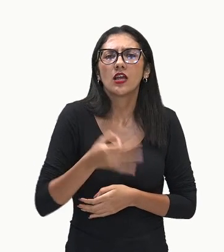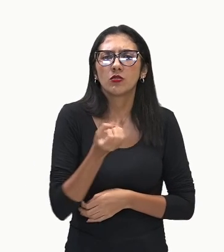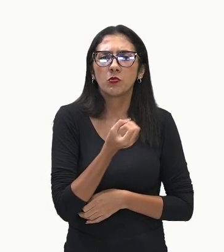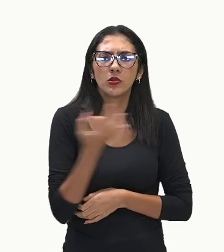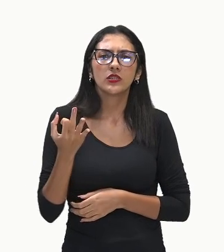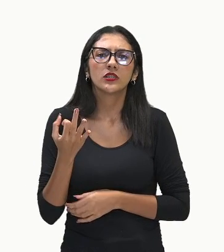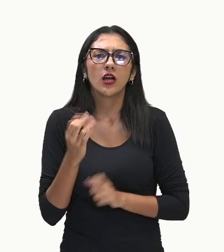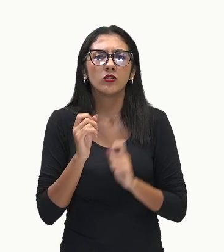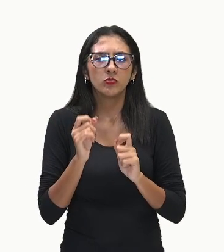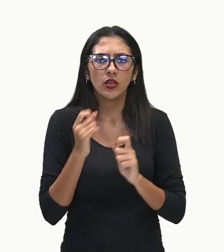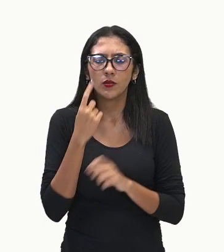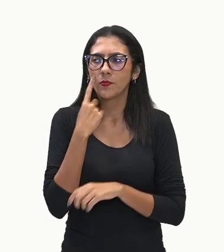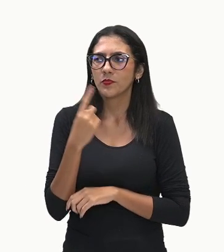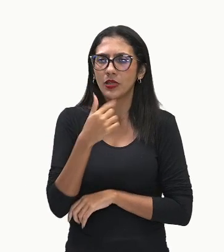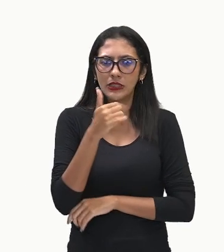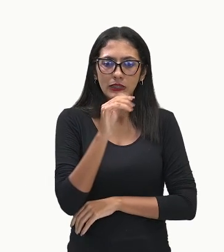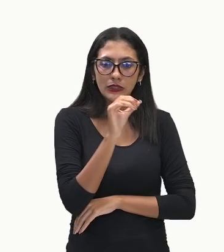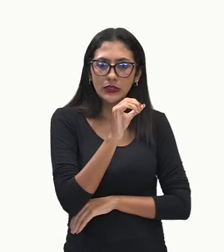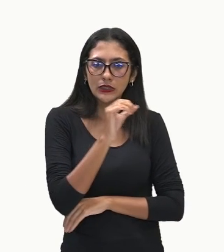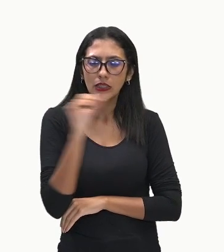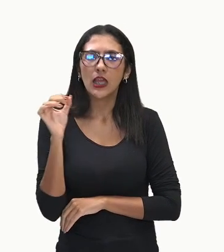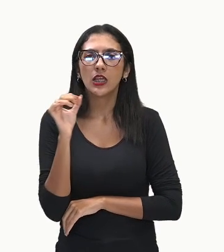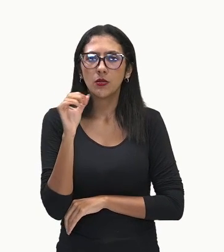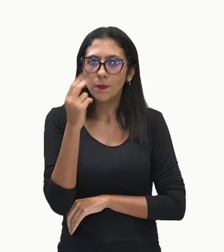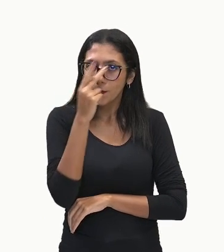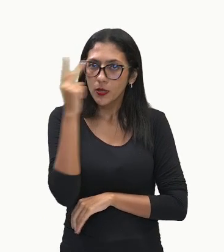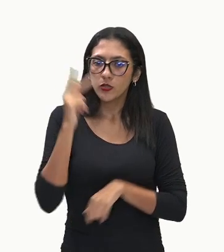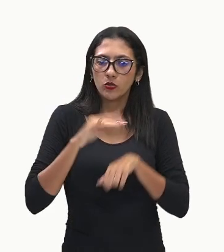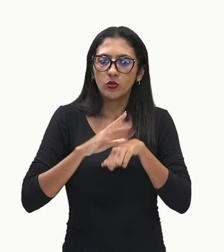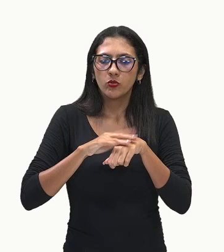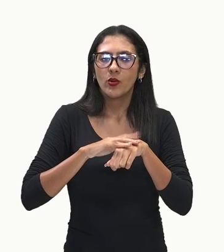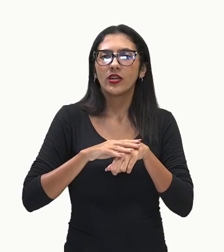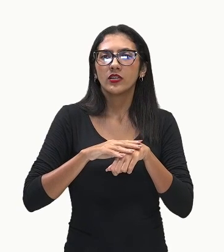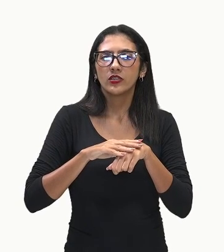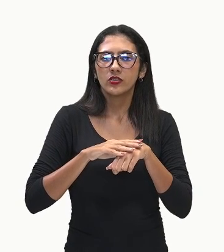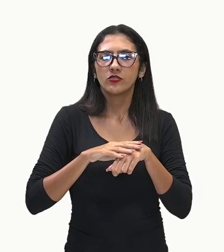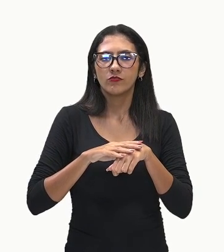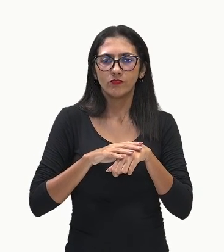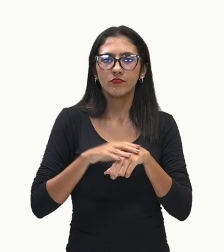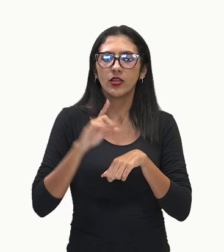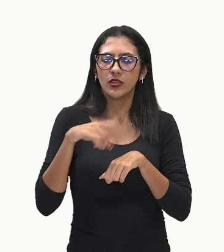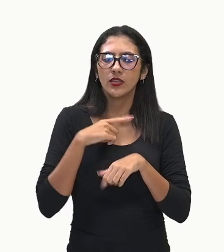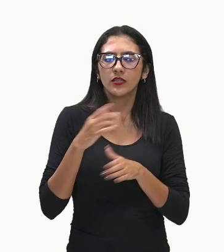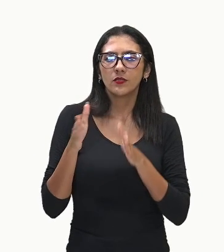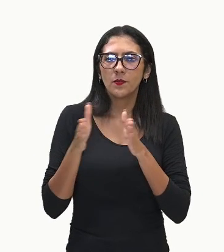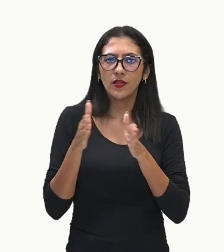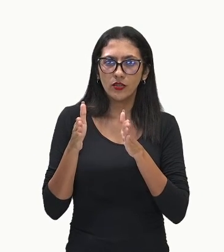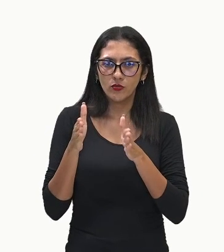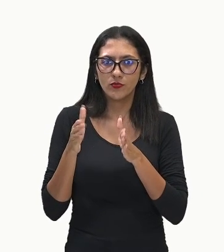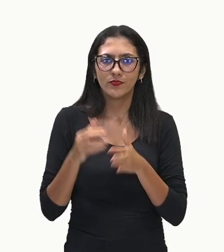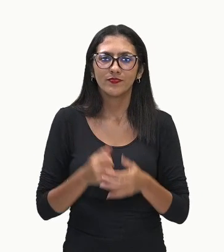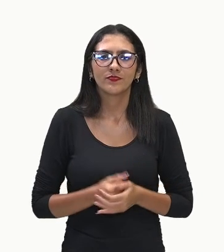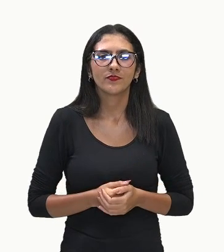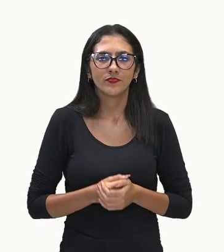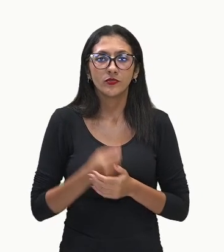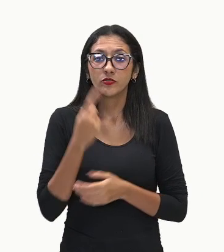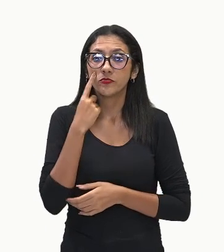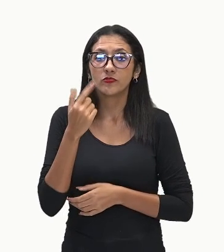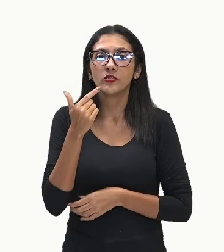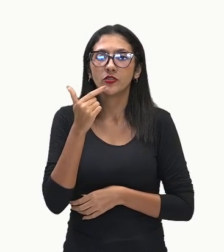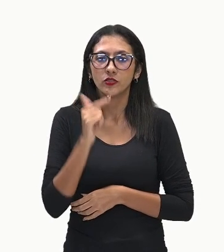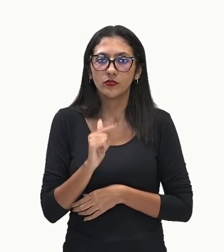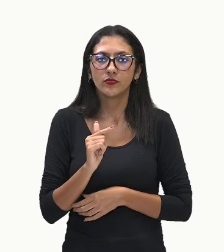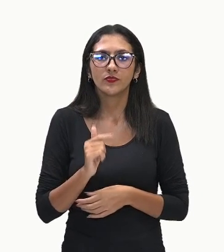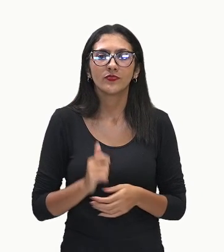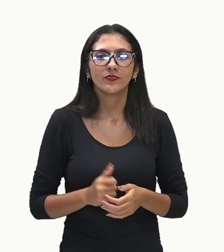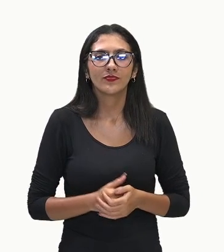quê? 100 casos de dengue, dentro desse período aí que foi citado. Voltando lá no nosso gráfico,